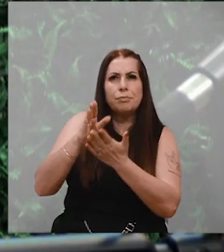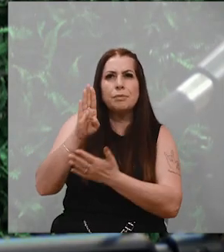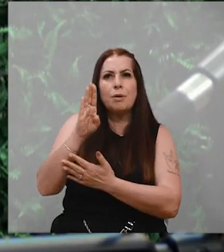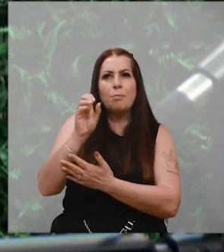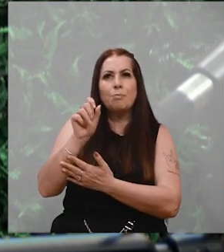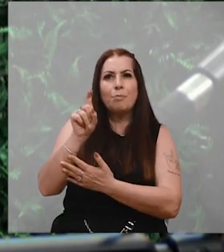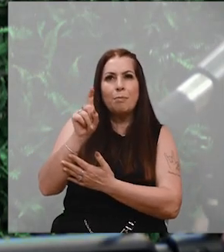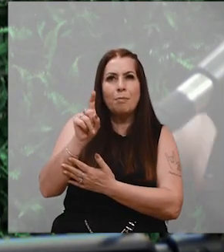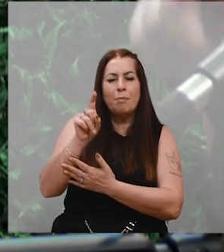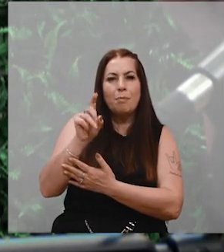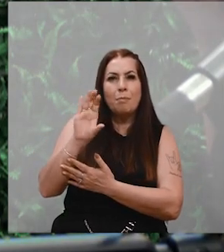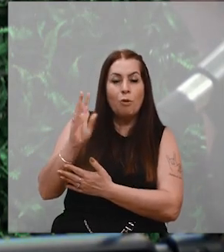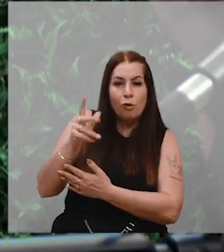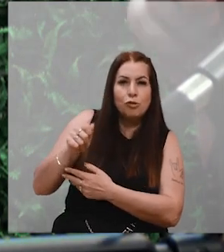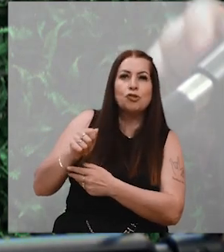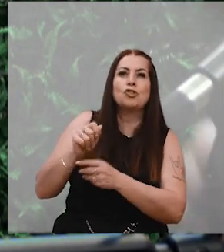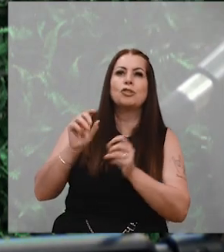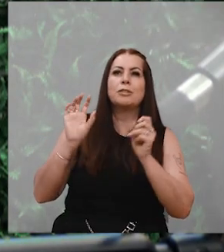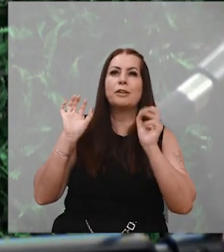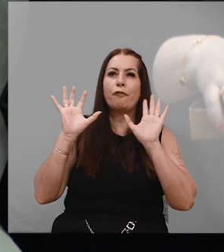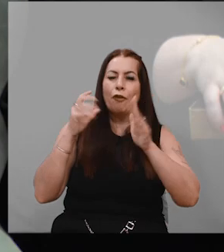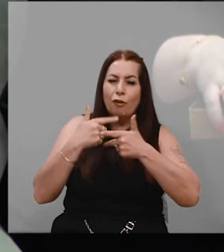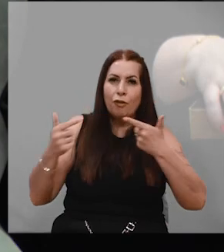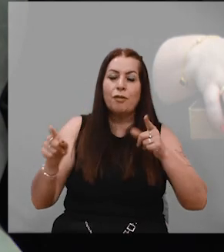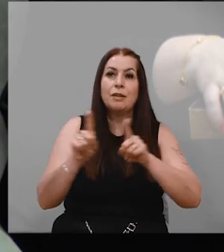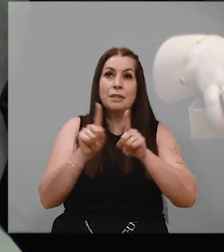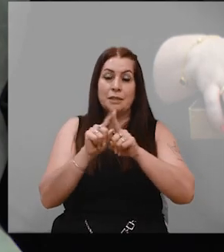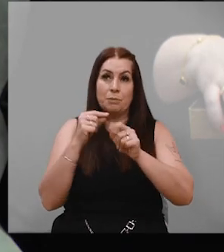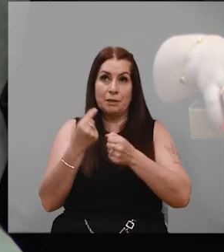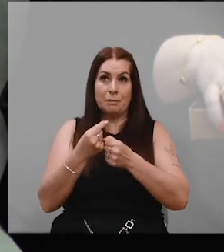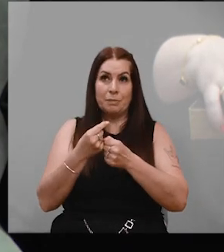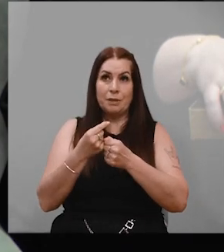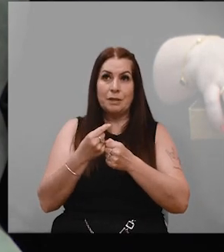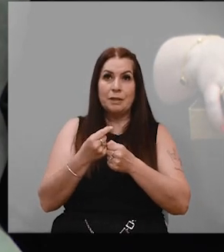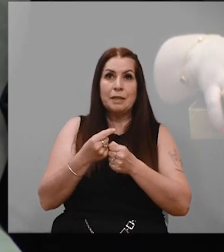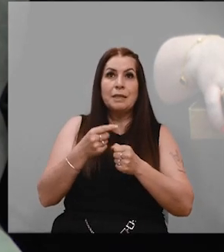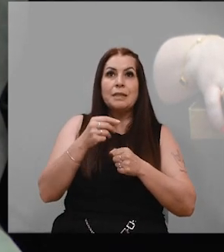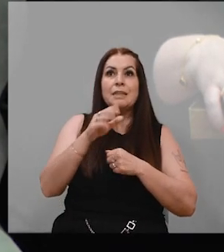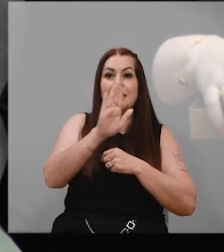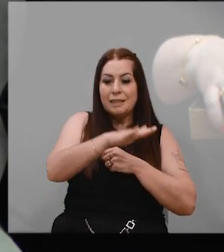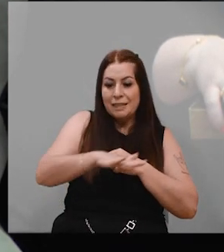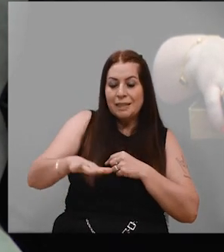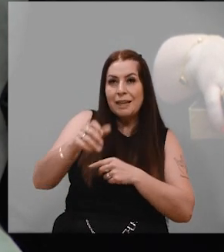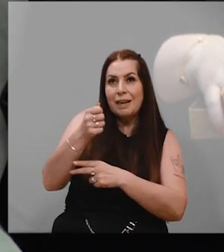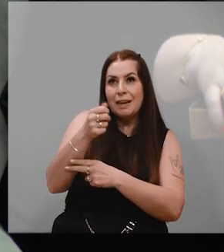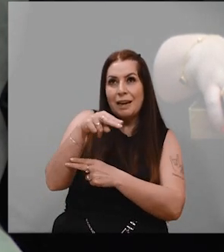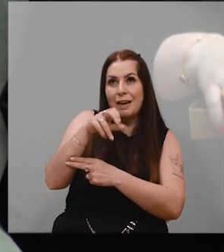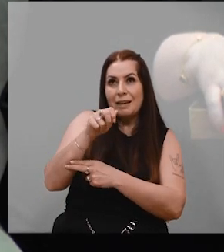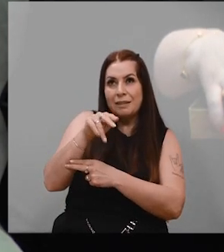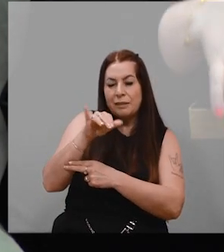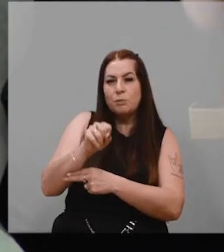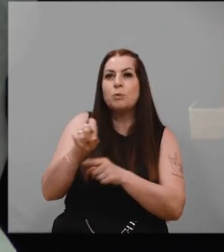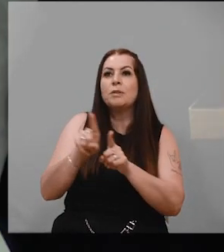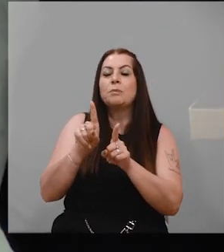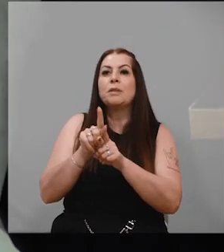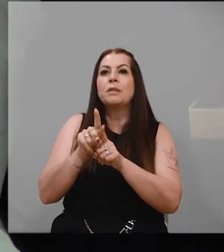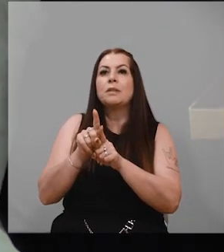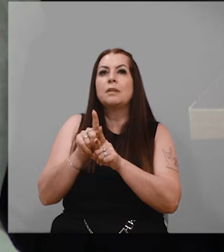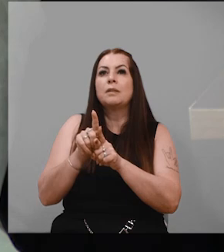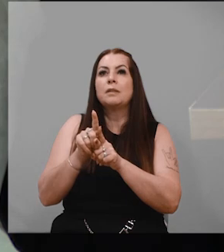gente falou de vôlei, falamos também sobre o nanismo. As Olimpíadas. A questão